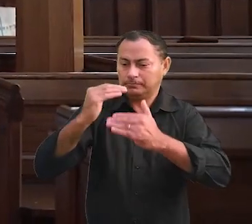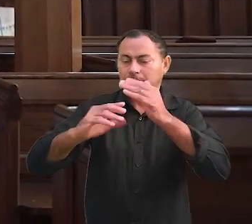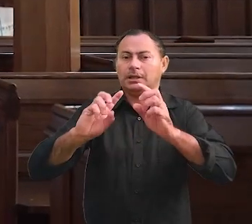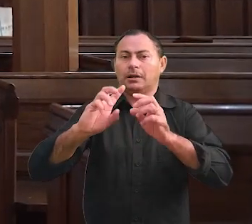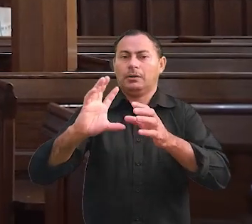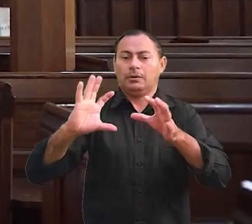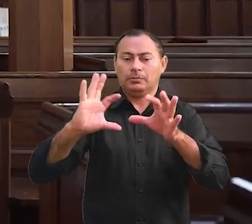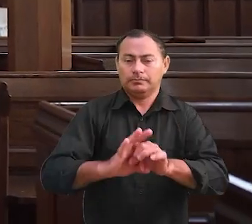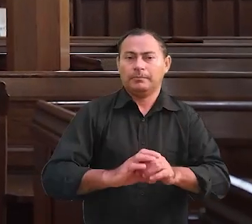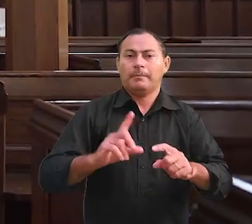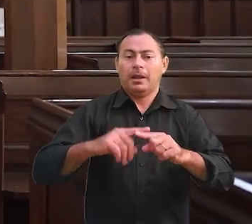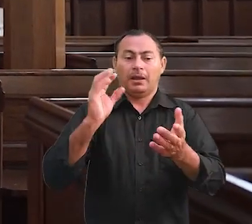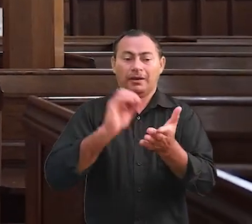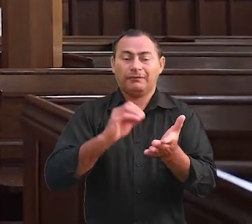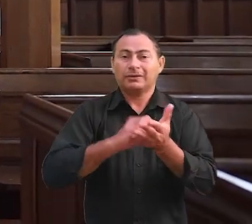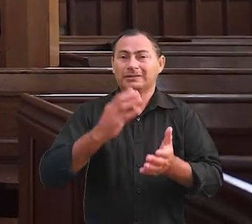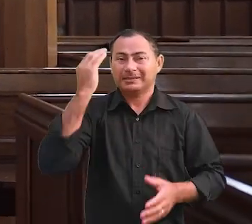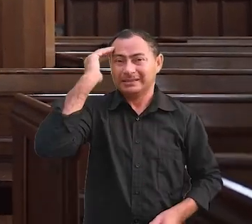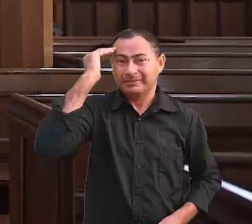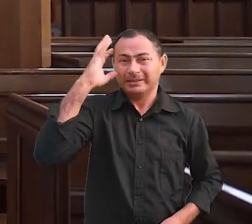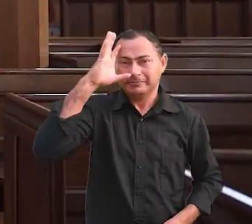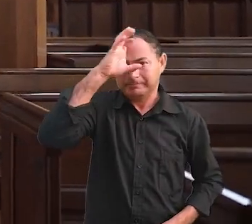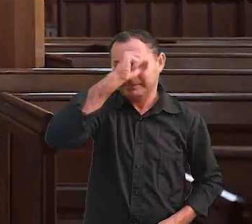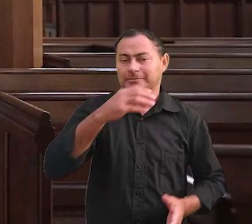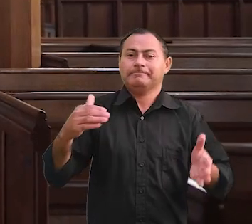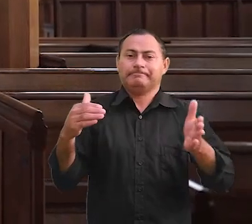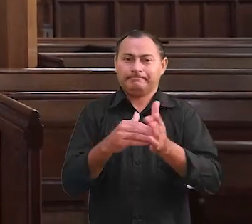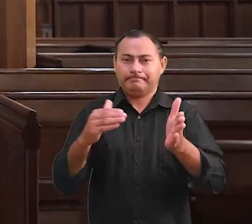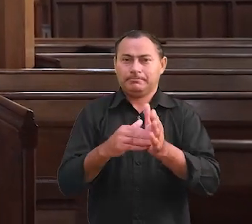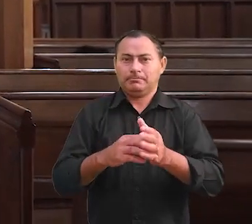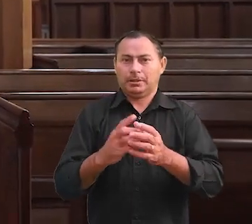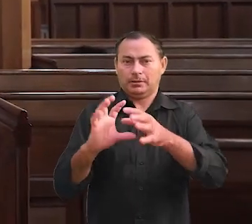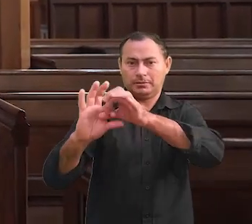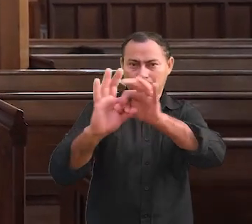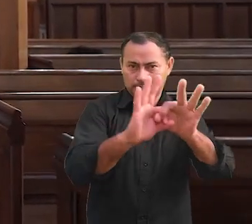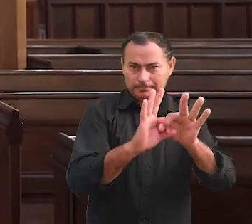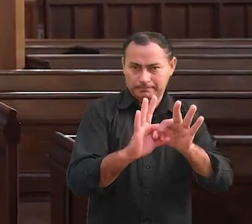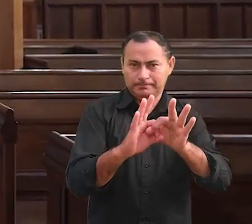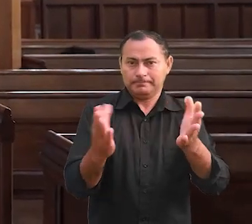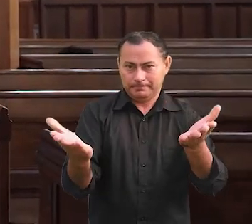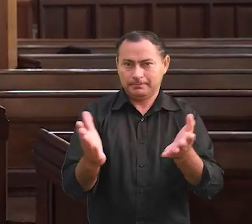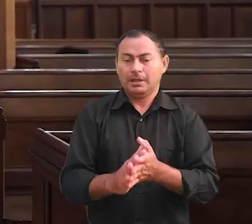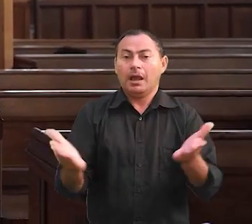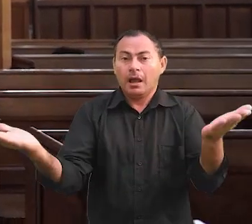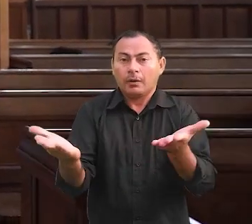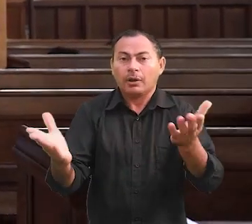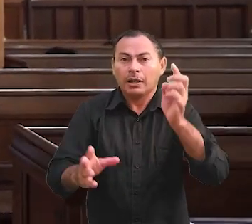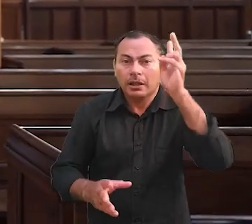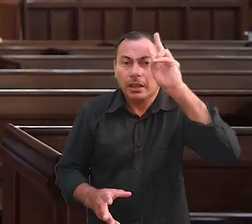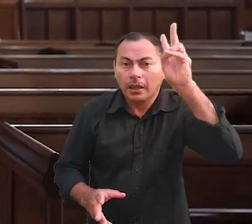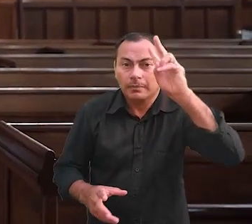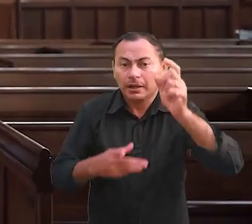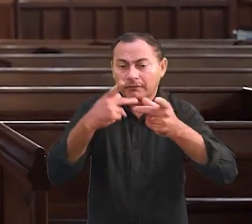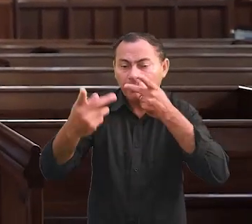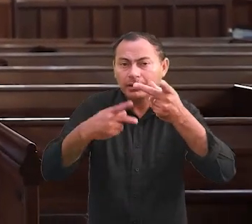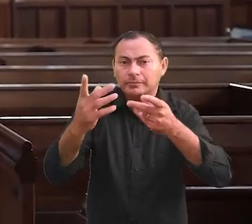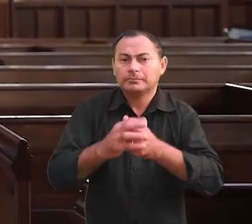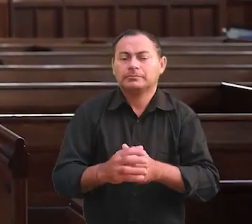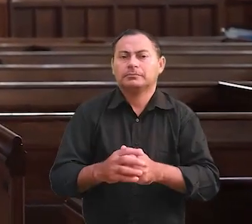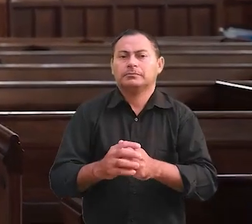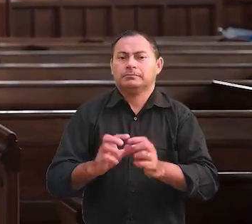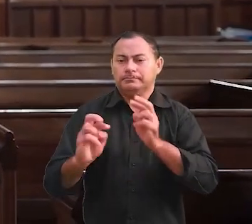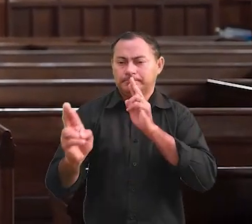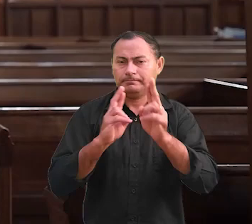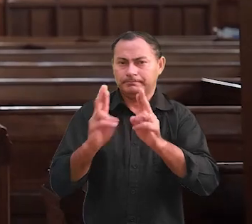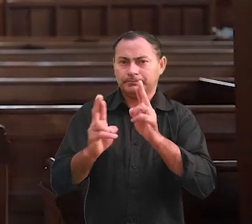é o crescimento da unidade mas a falta de compreensão é um grande obstáculo para a unidade agora lembre-se o que